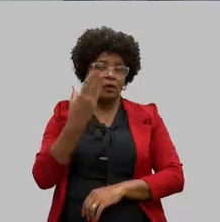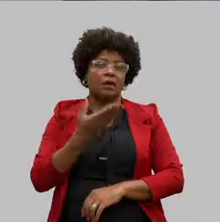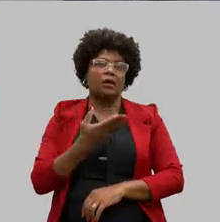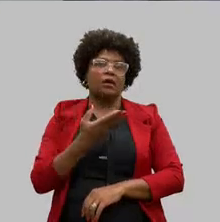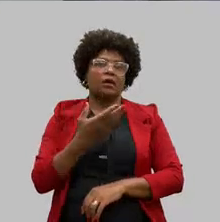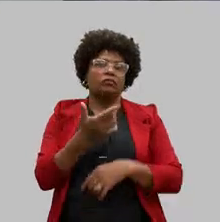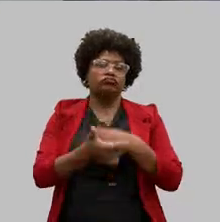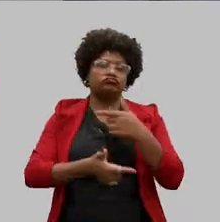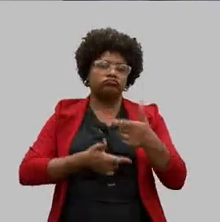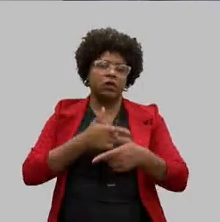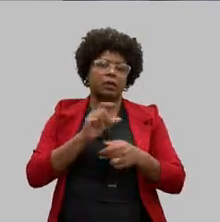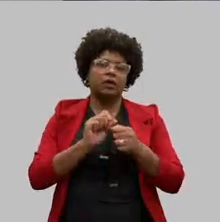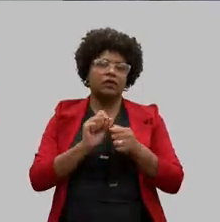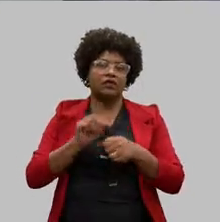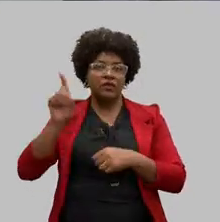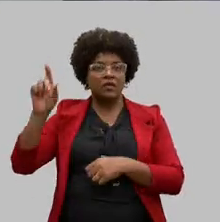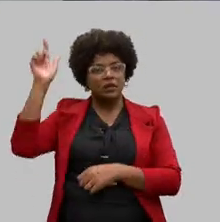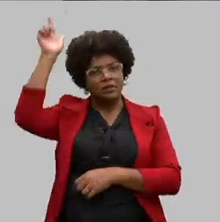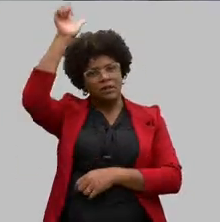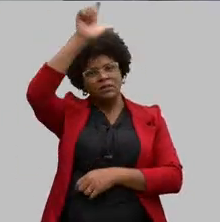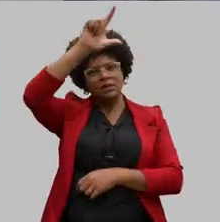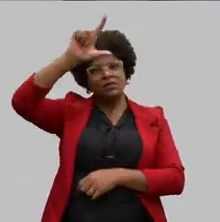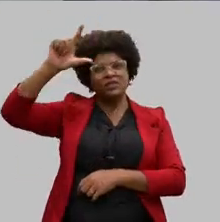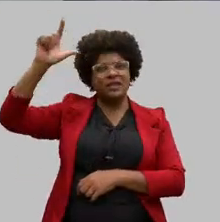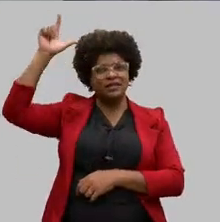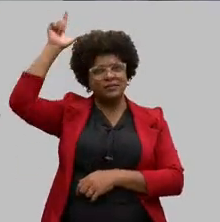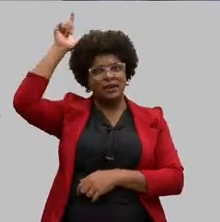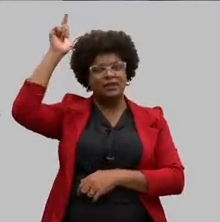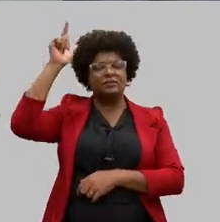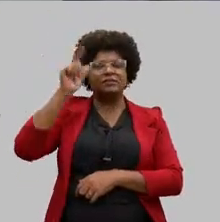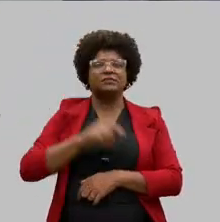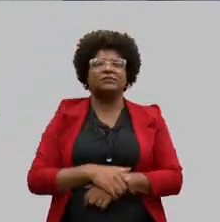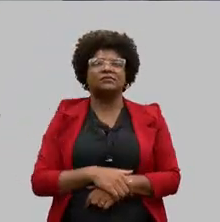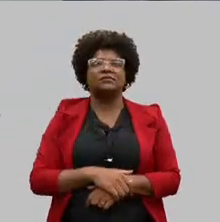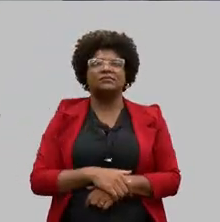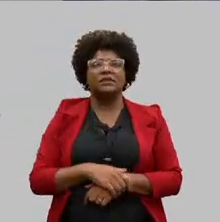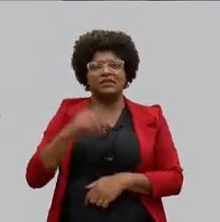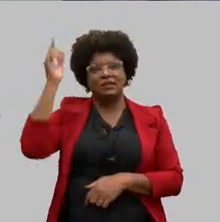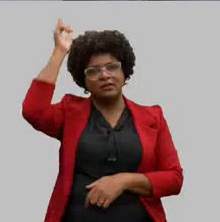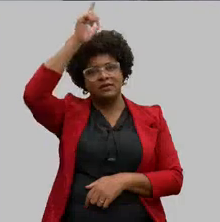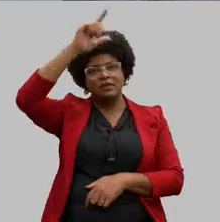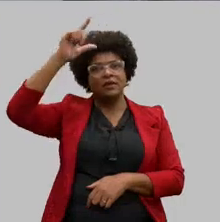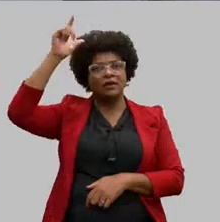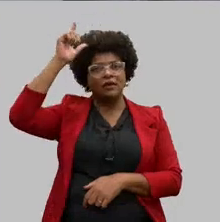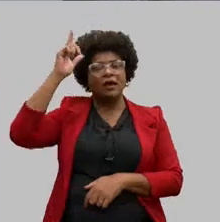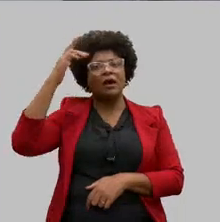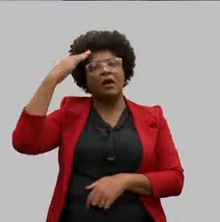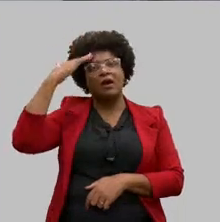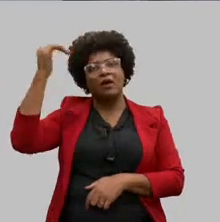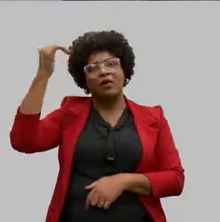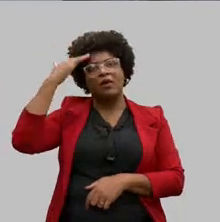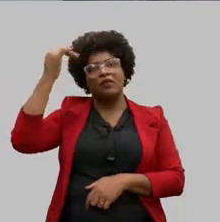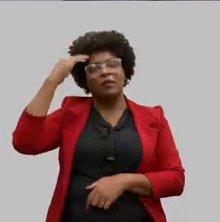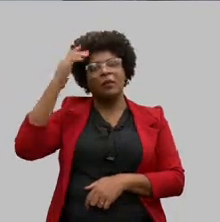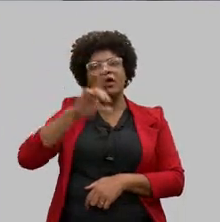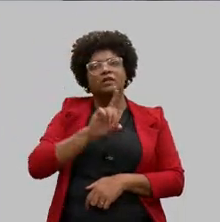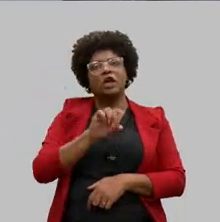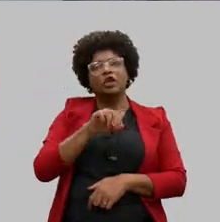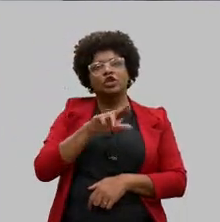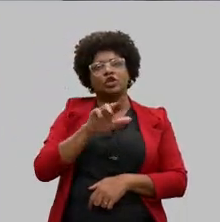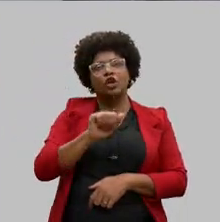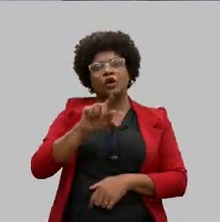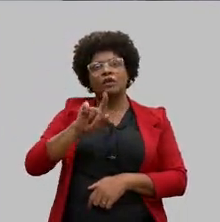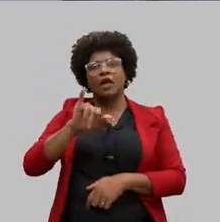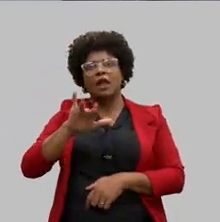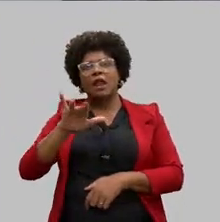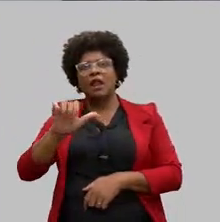que nós fizemos lá em Santa Luzia com a nossa eh eh famosa dona Isa que é uma Senhorinha lá que tem